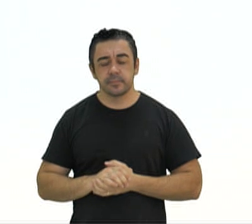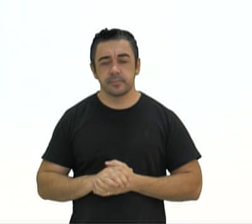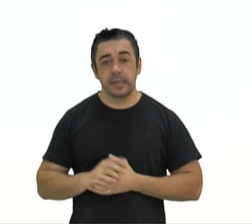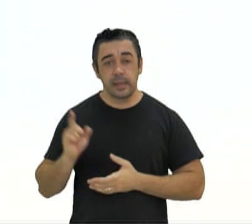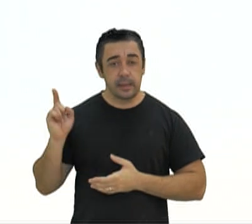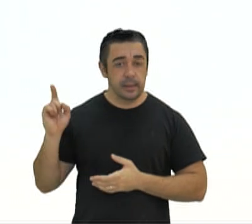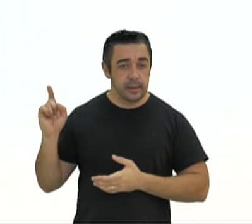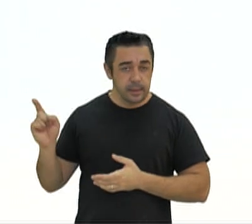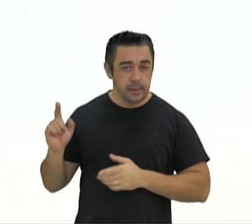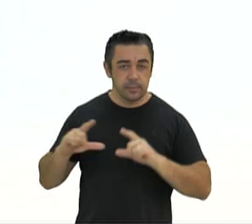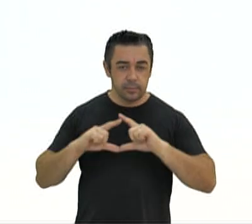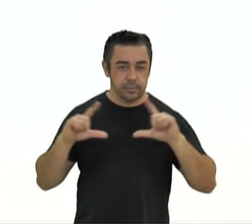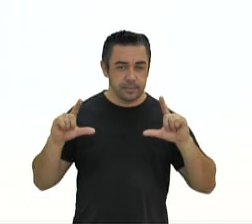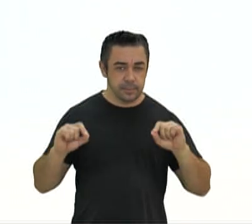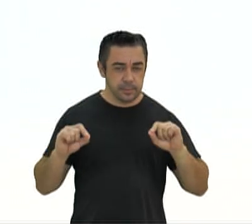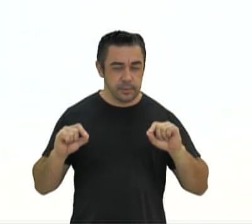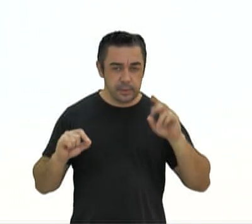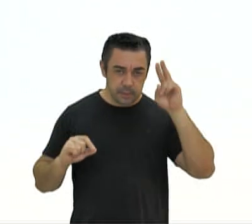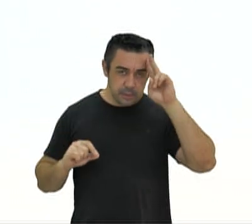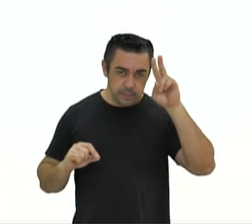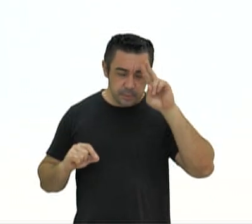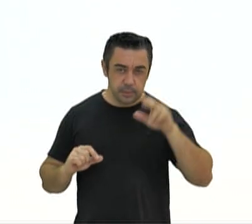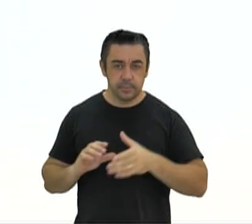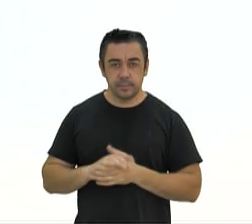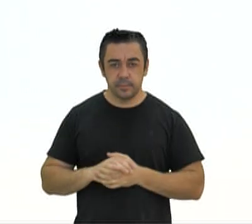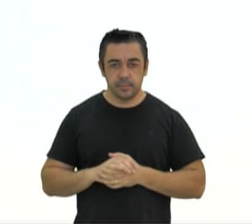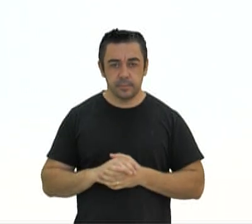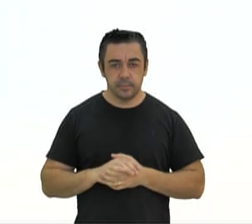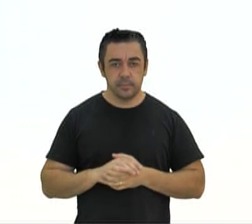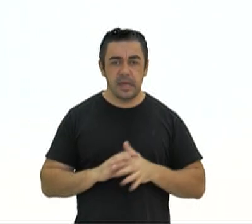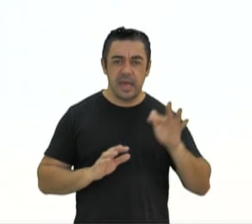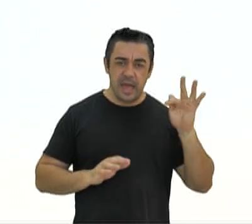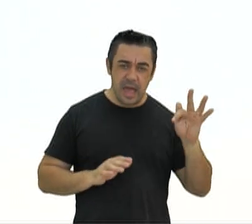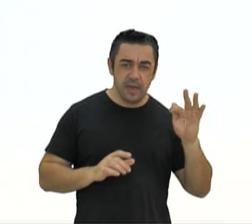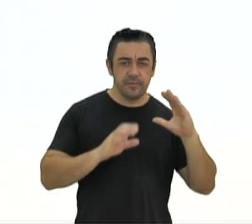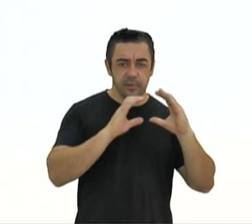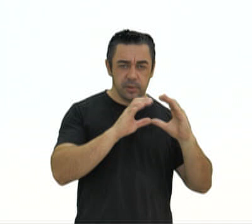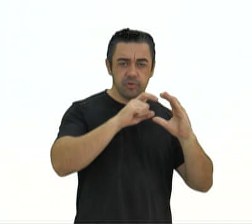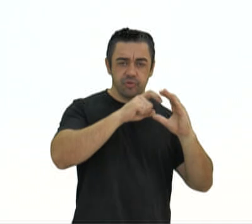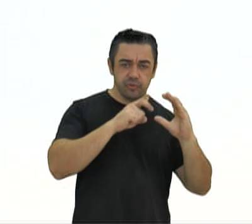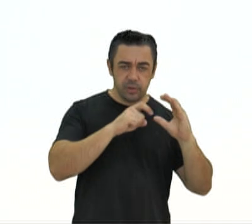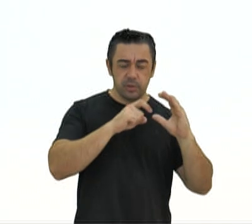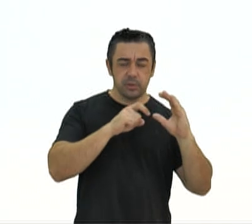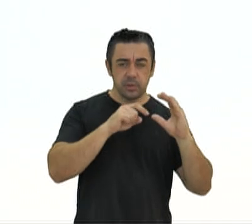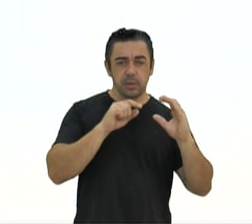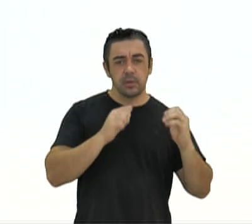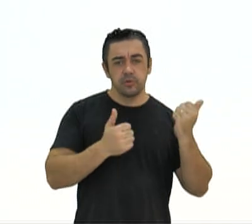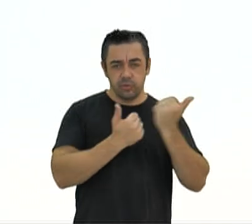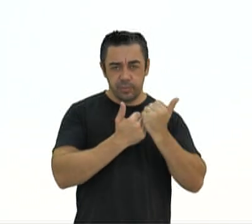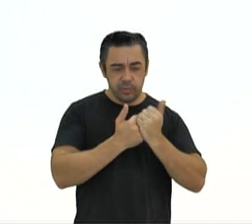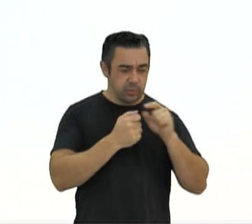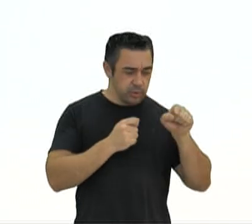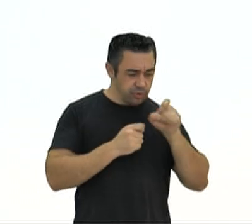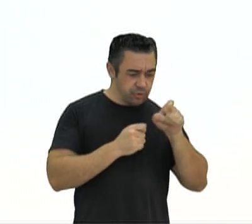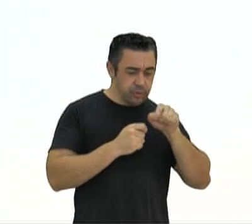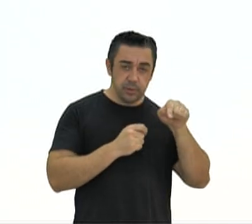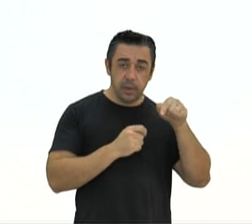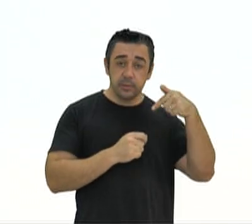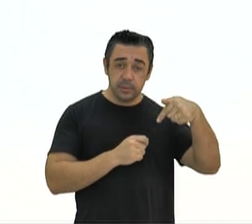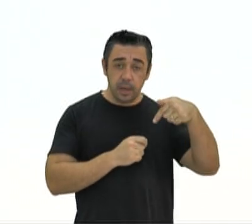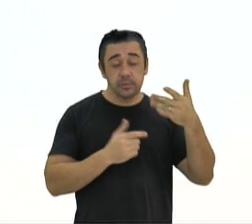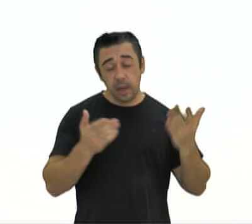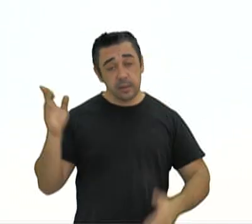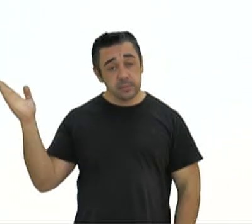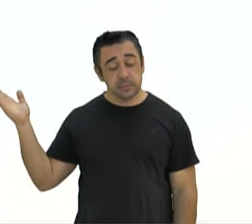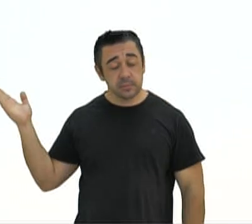na função, lembra quando você coloca? Você tem lá o f de x igual a alguma coisa, você substitui o x ali dentro? É isso que nós